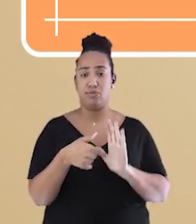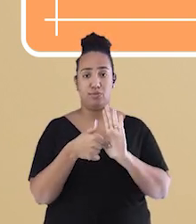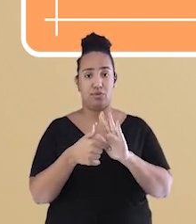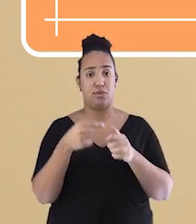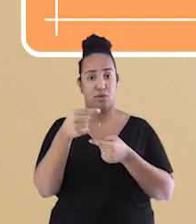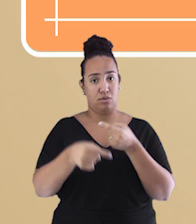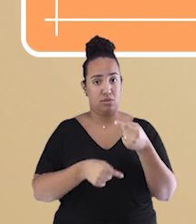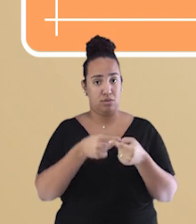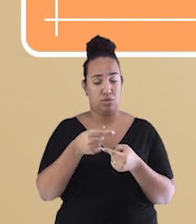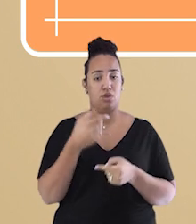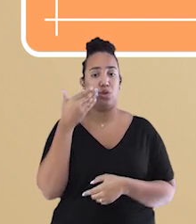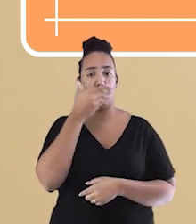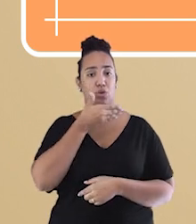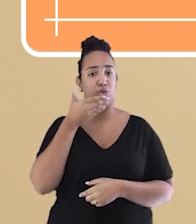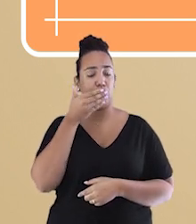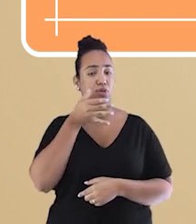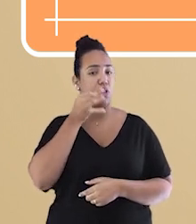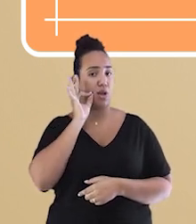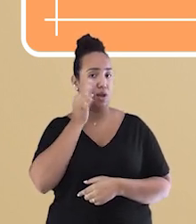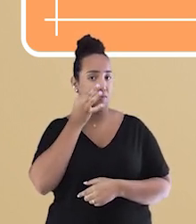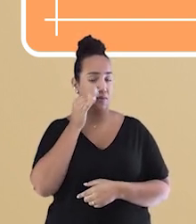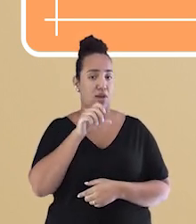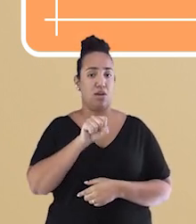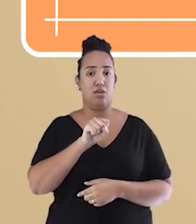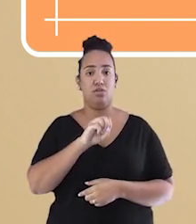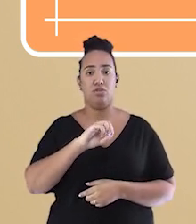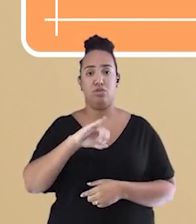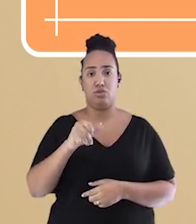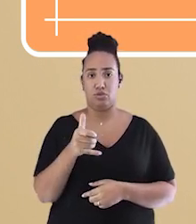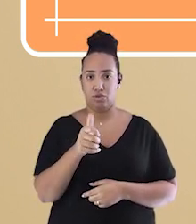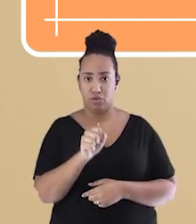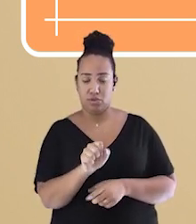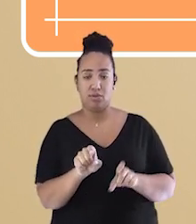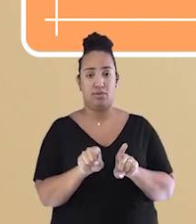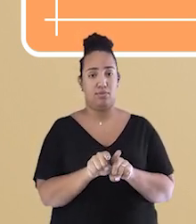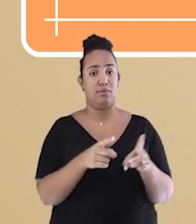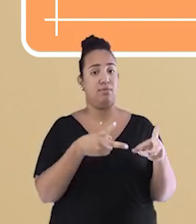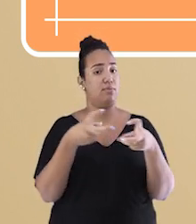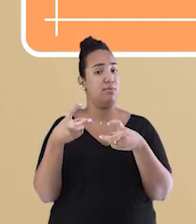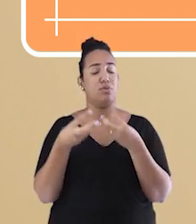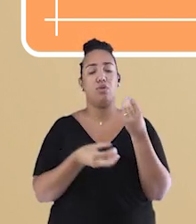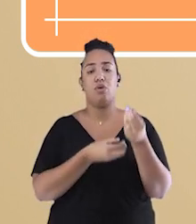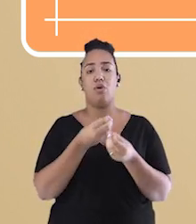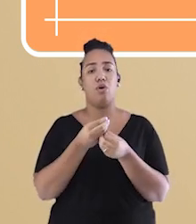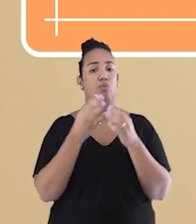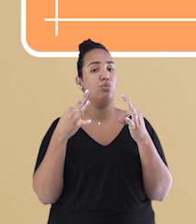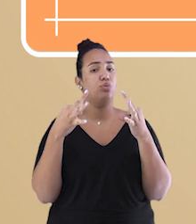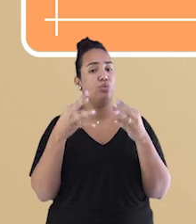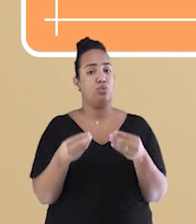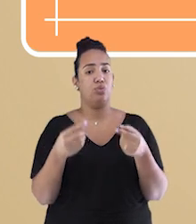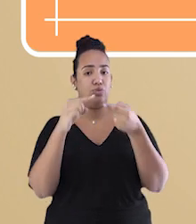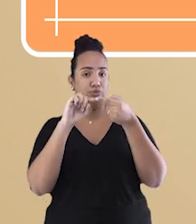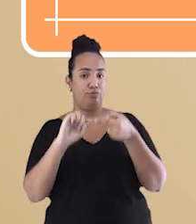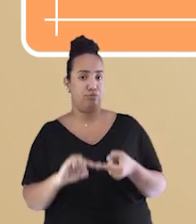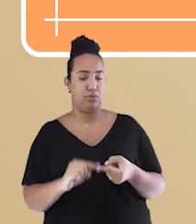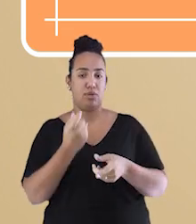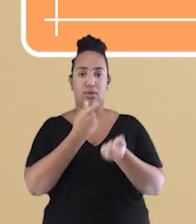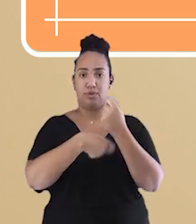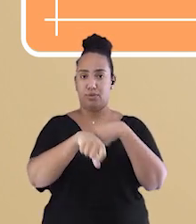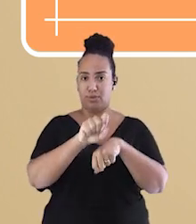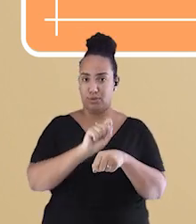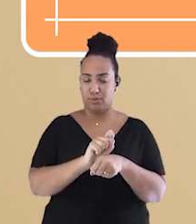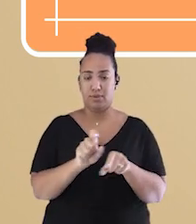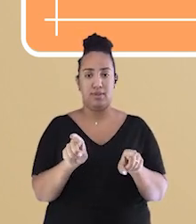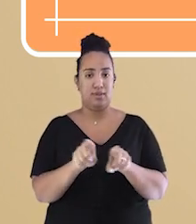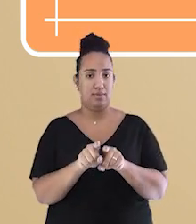de açúcar, café e soja, além de compreender como tudo isso está ligado à nossa